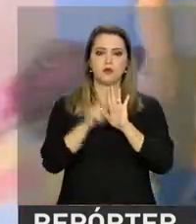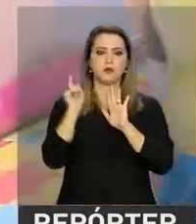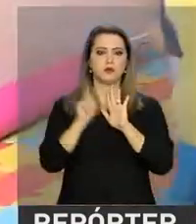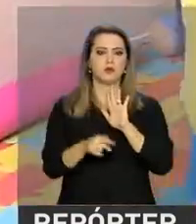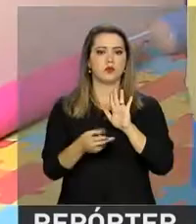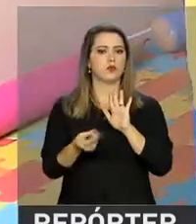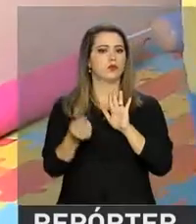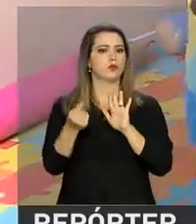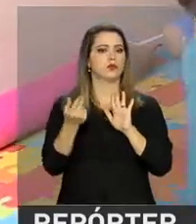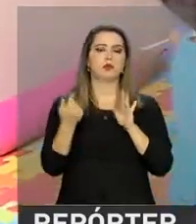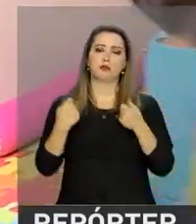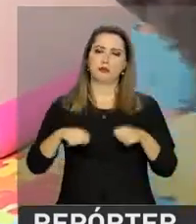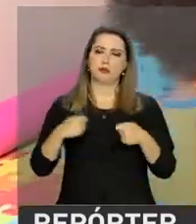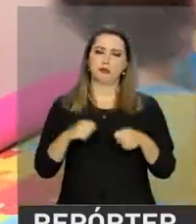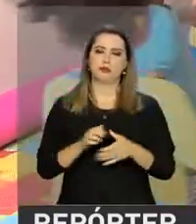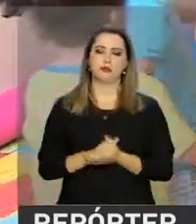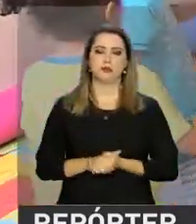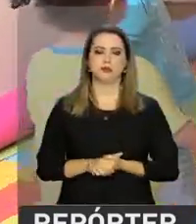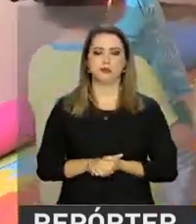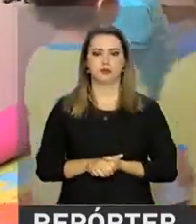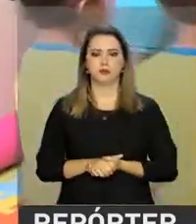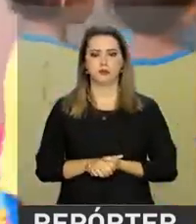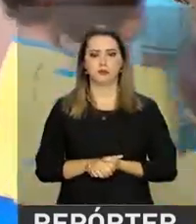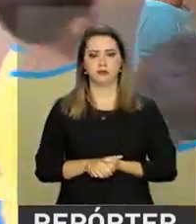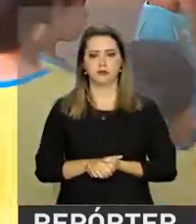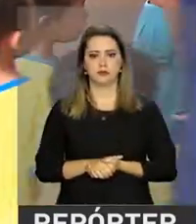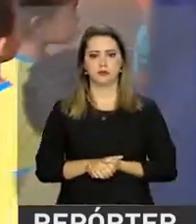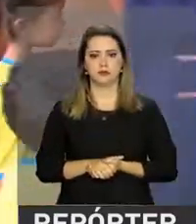não daria nenhum dinheiro não é